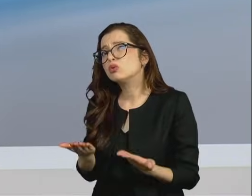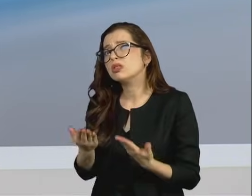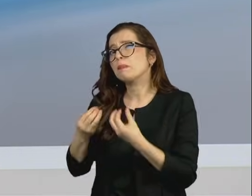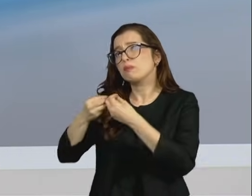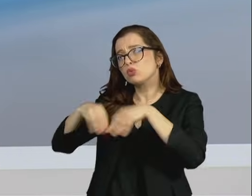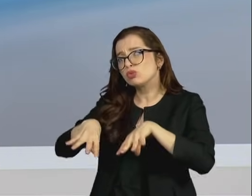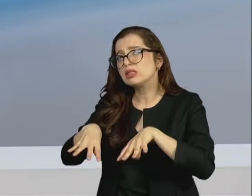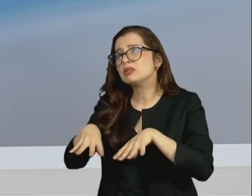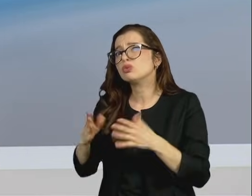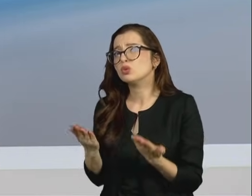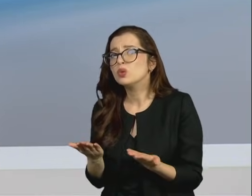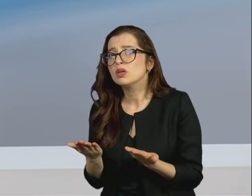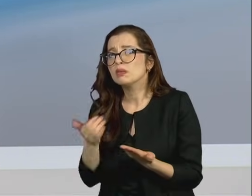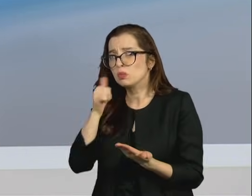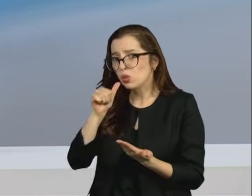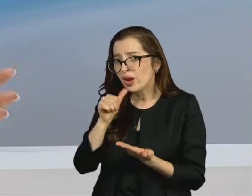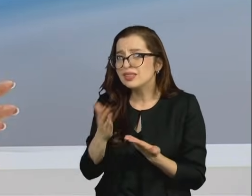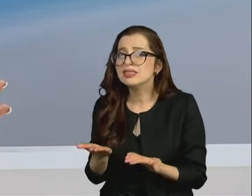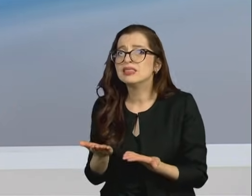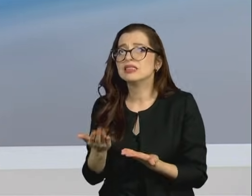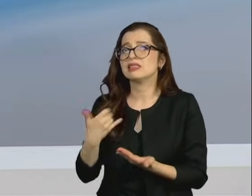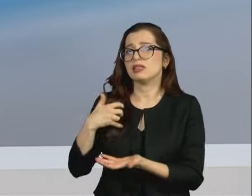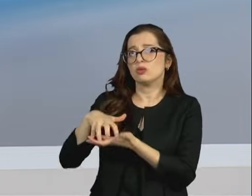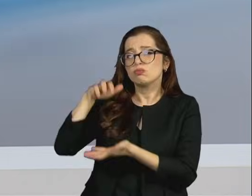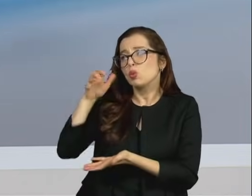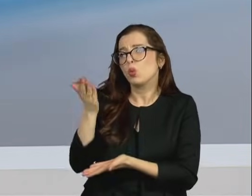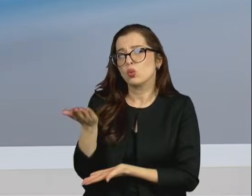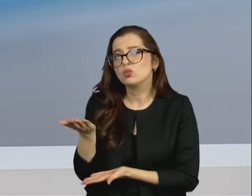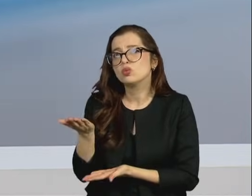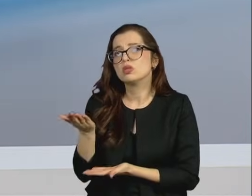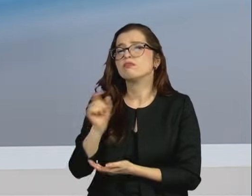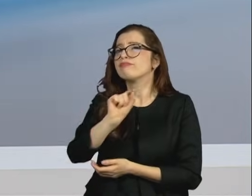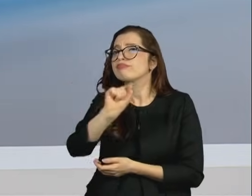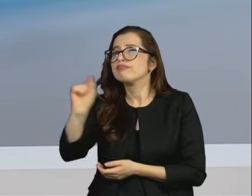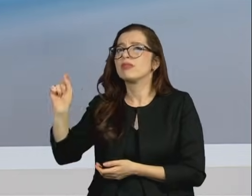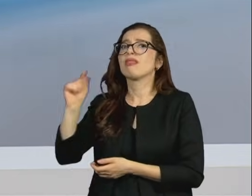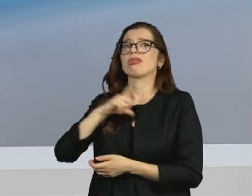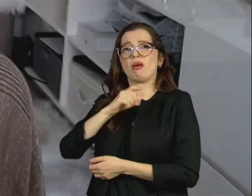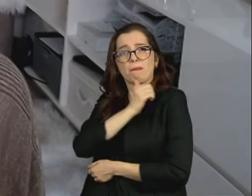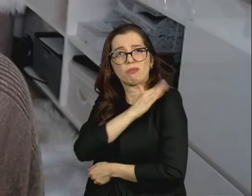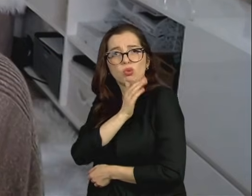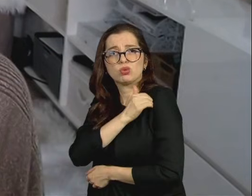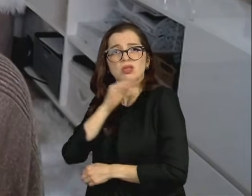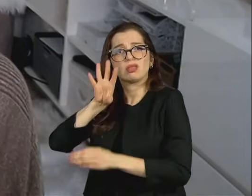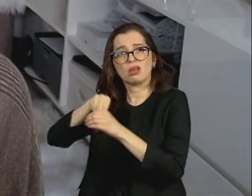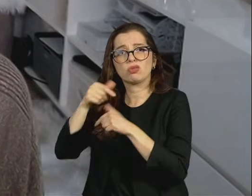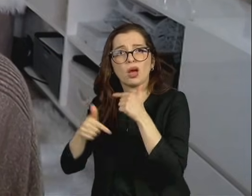preconceito contra as mulheres mais velhas, especificamente no mercado de trabalho?